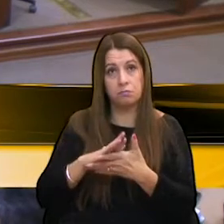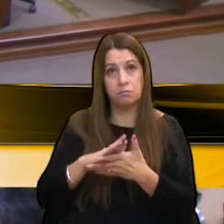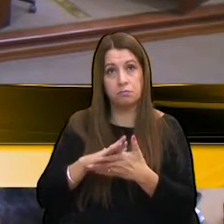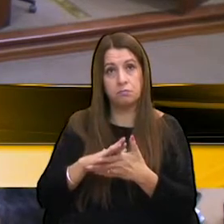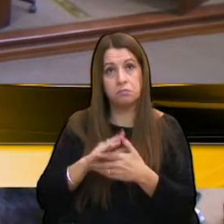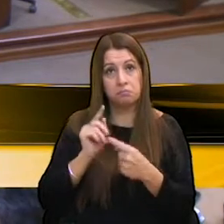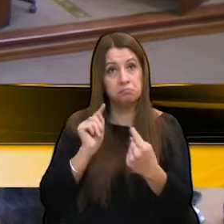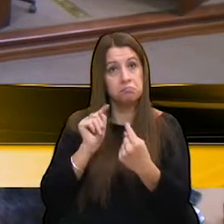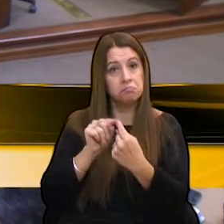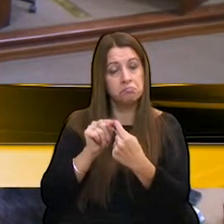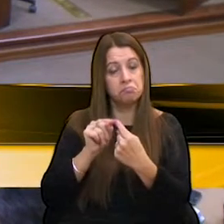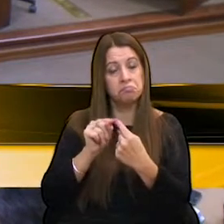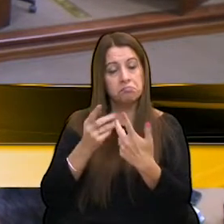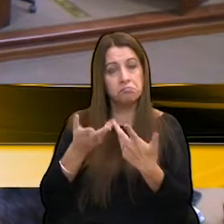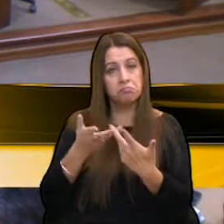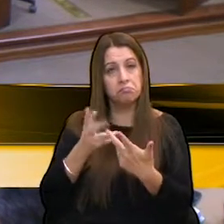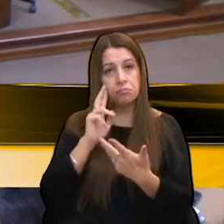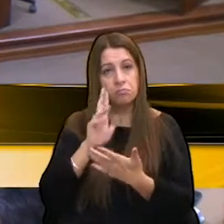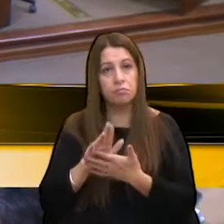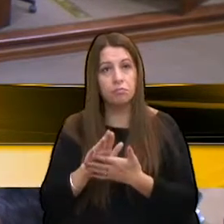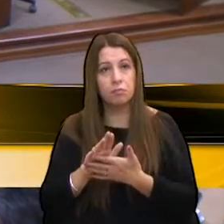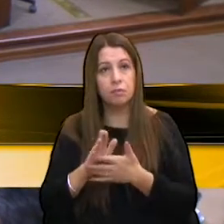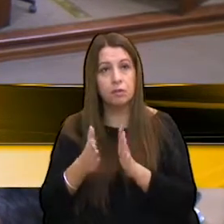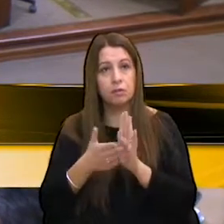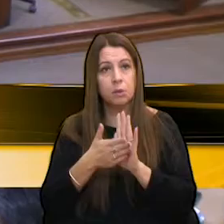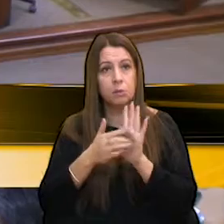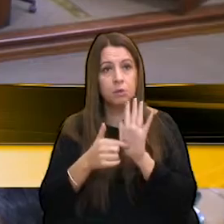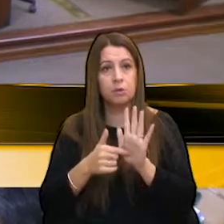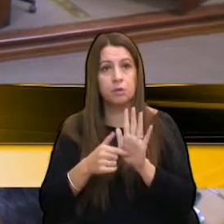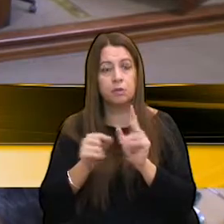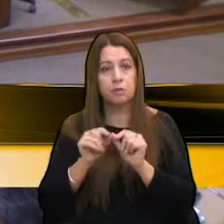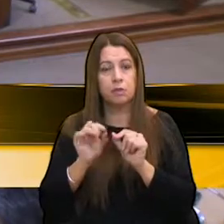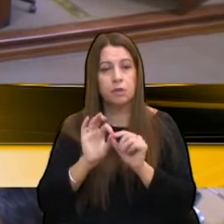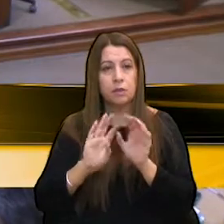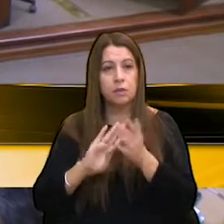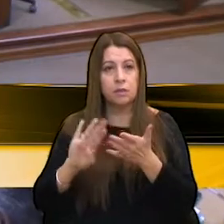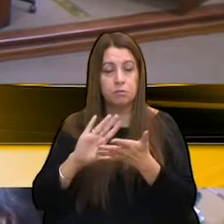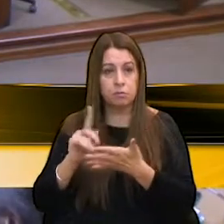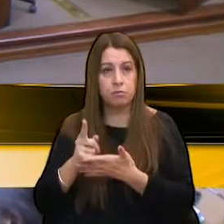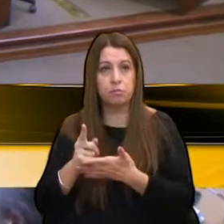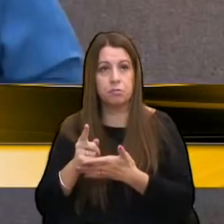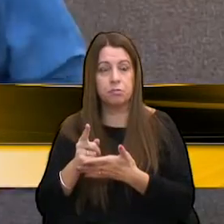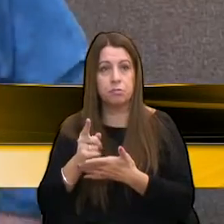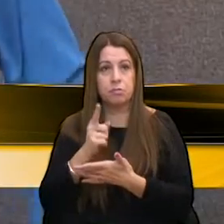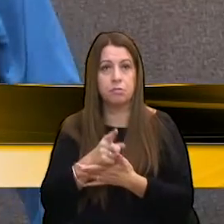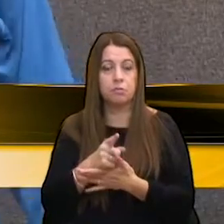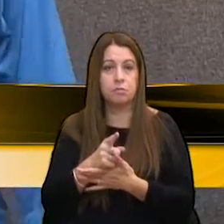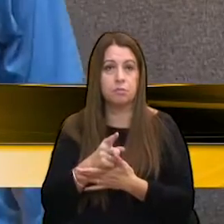faz sentido, na medida em que ele se propõe a fazer essa correção